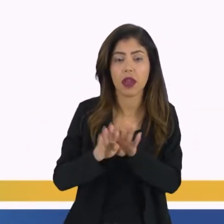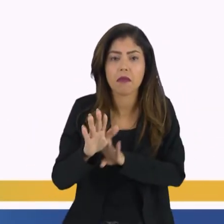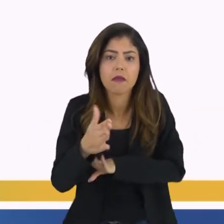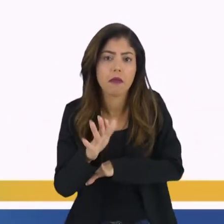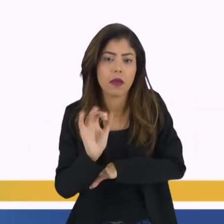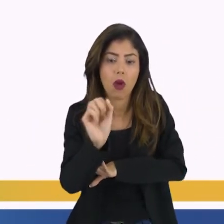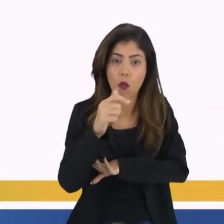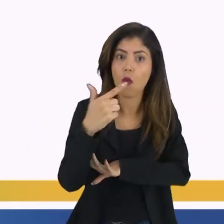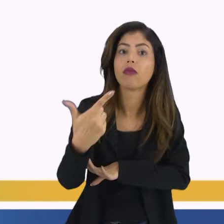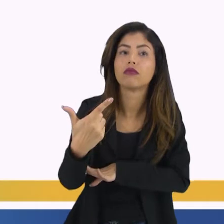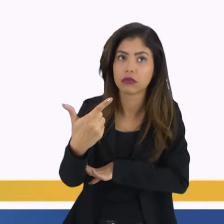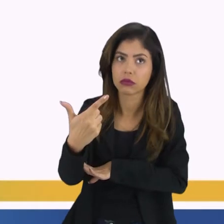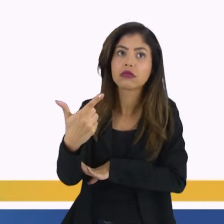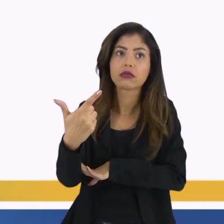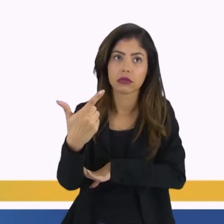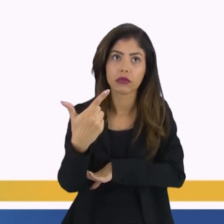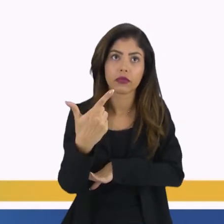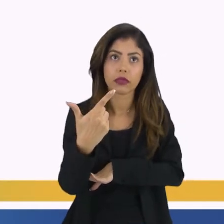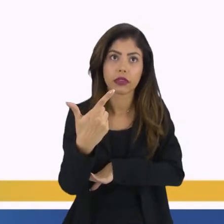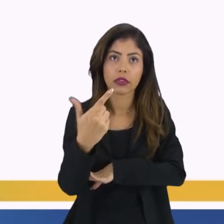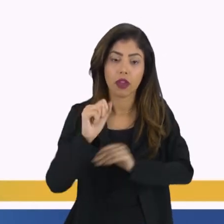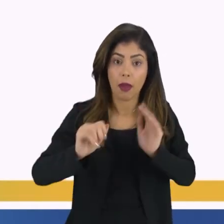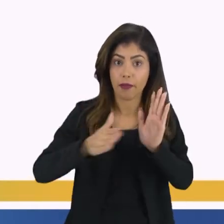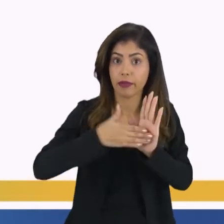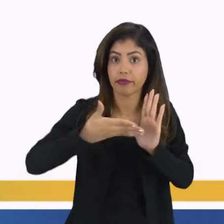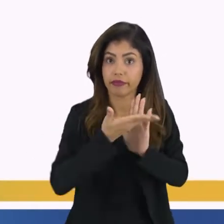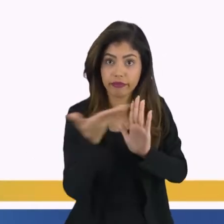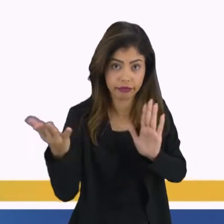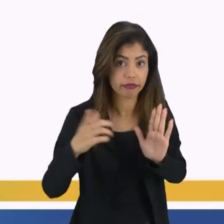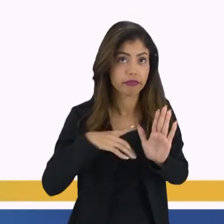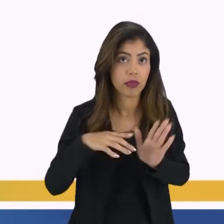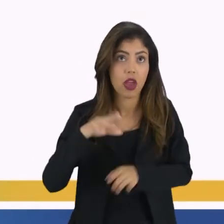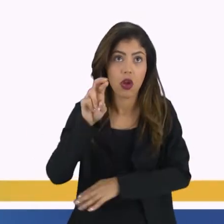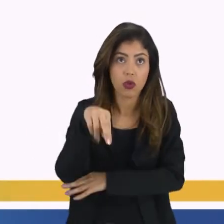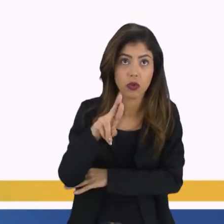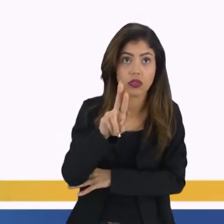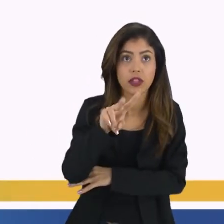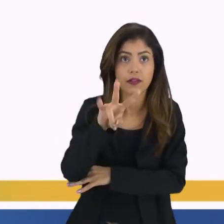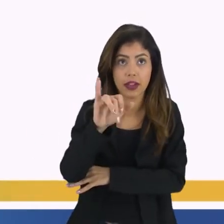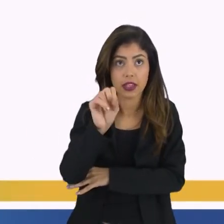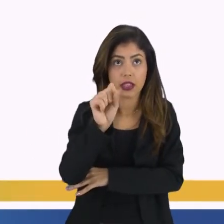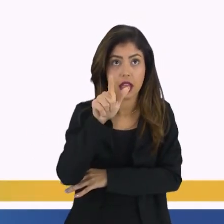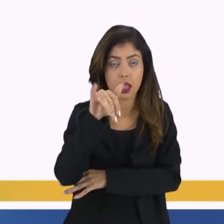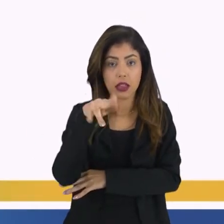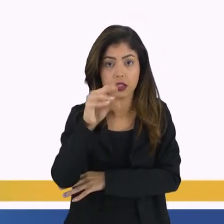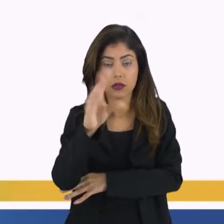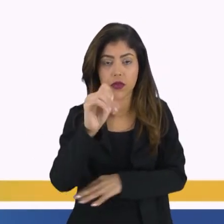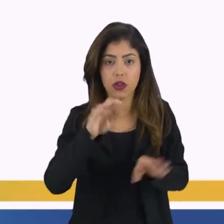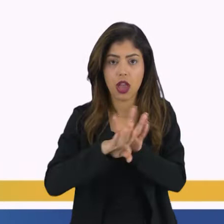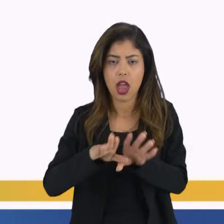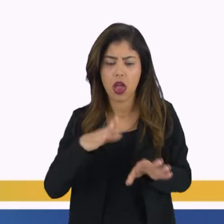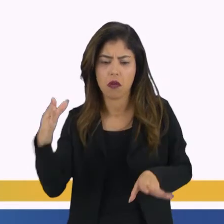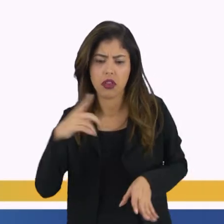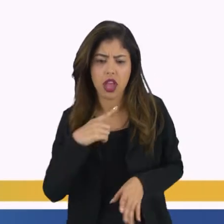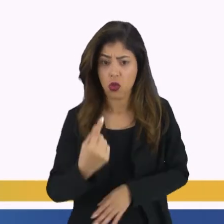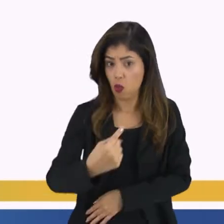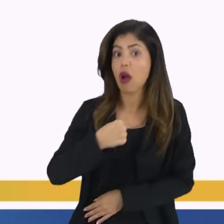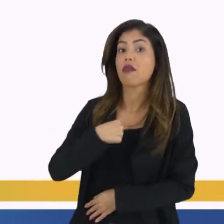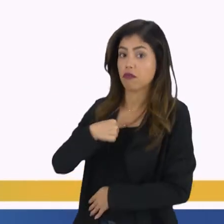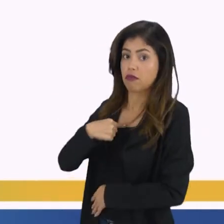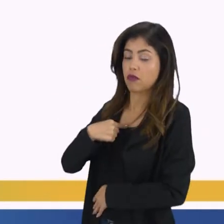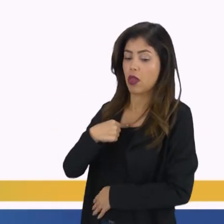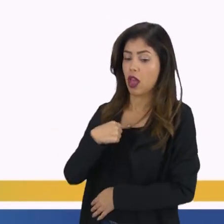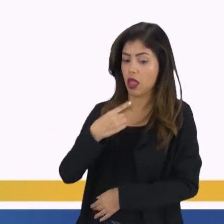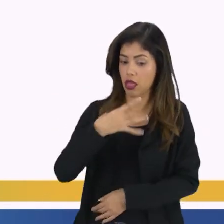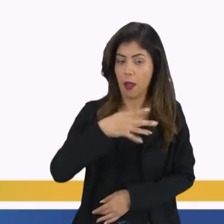mais aí um elemento de destaque, né, nesse momento, que é o universalismo, que enquanto no romantismo nós tínhamos a figura do eu, centrada